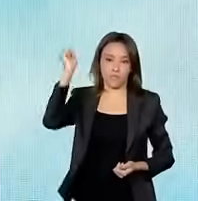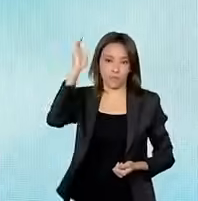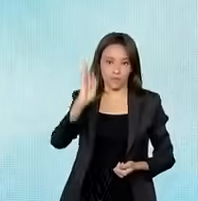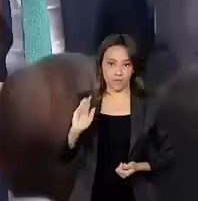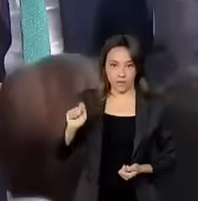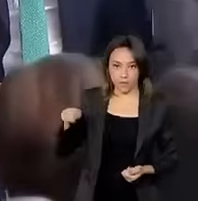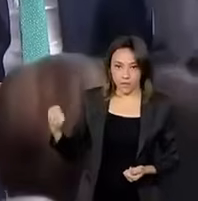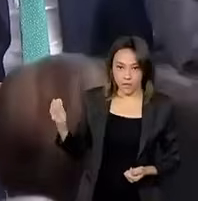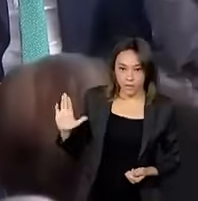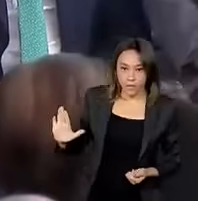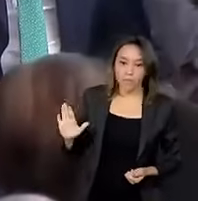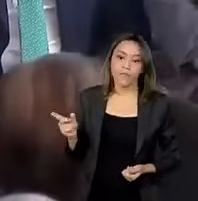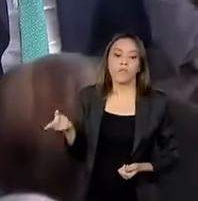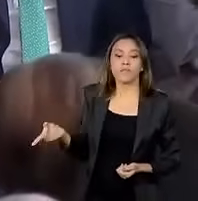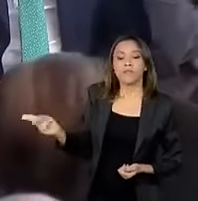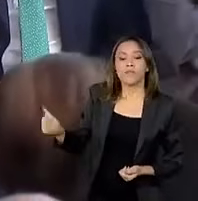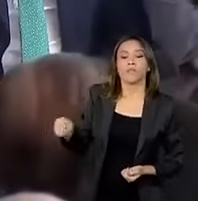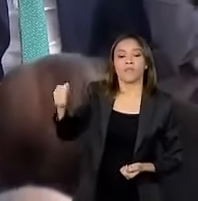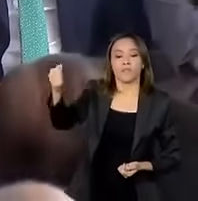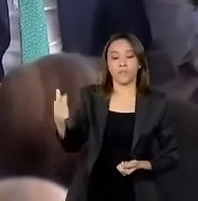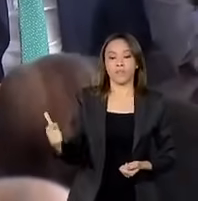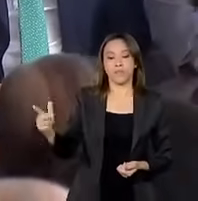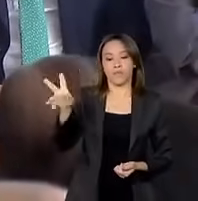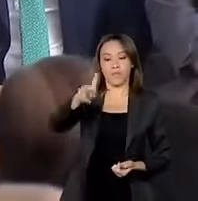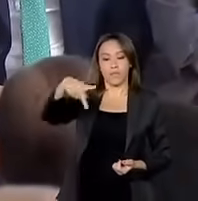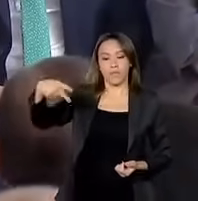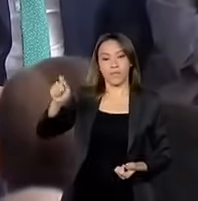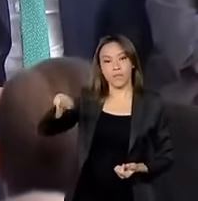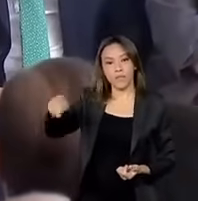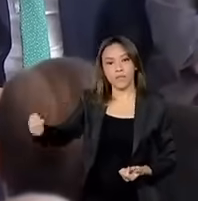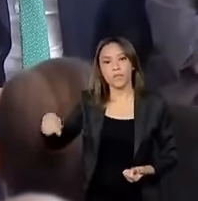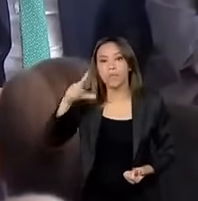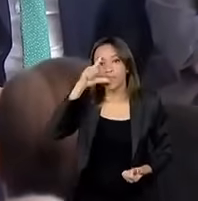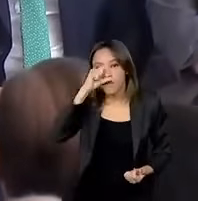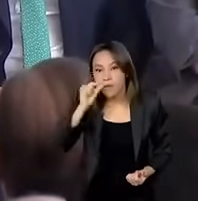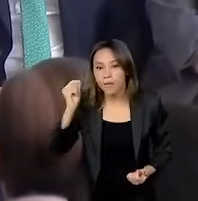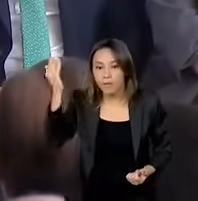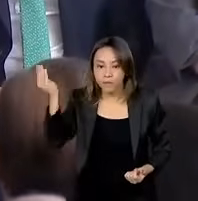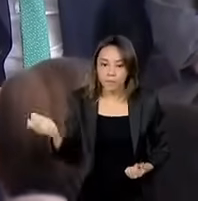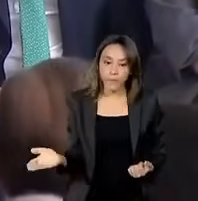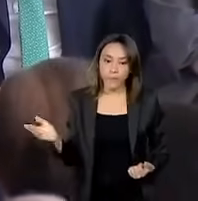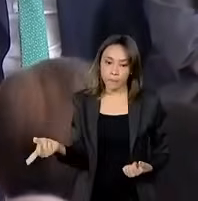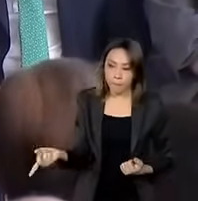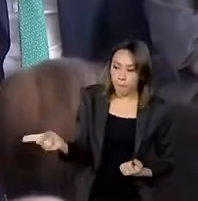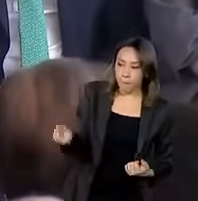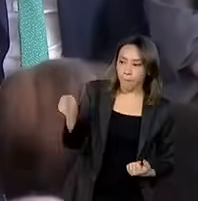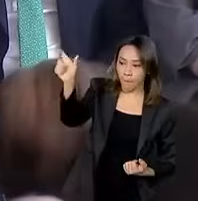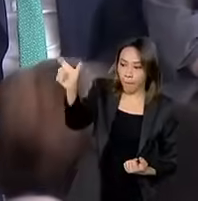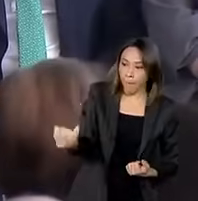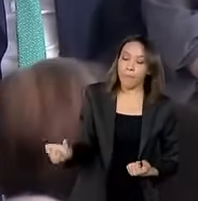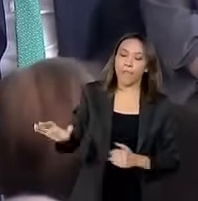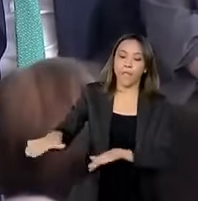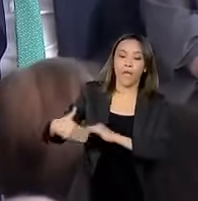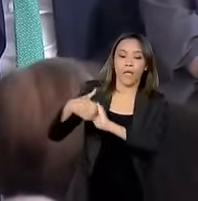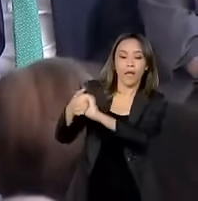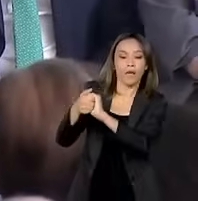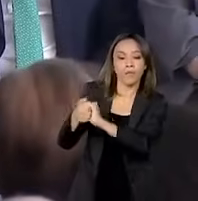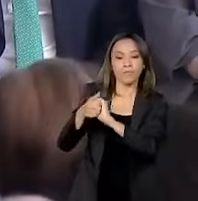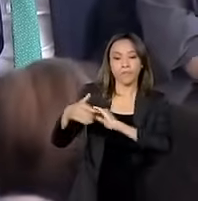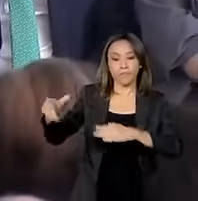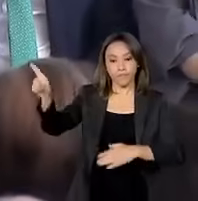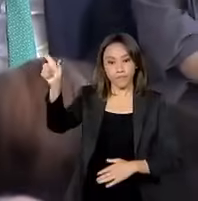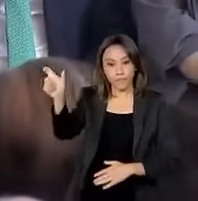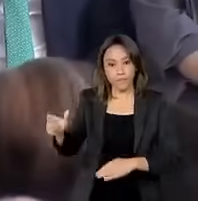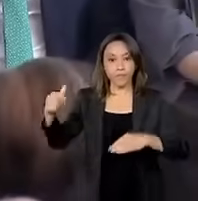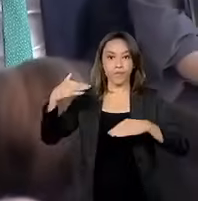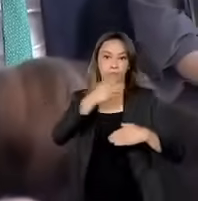Silva. Cumprimentar o vice-presidente, Geraldo Alckmin. E cumprimentar o ministro das Cidades,